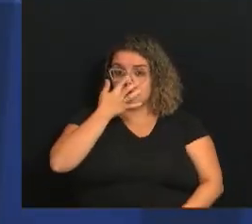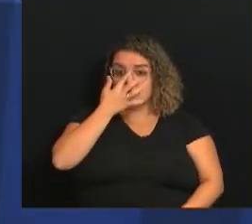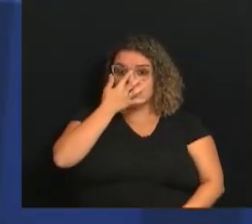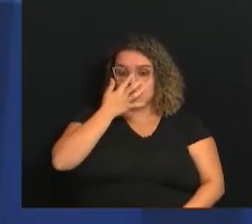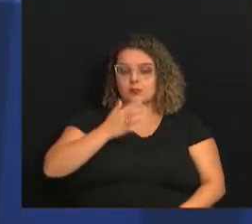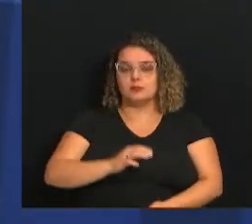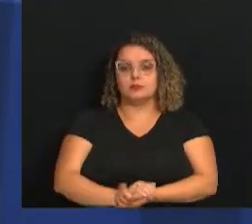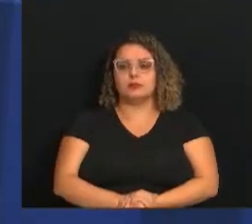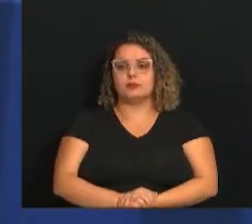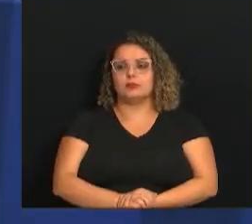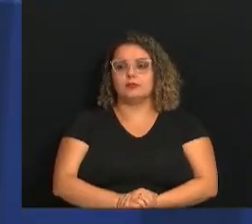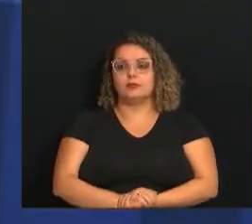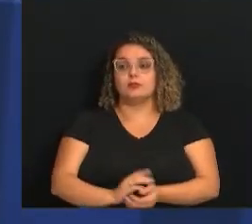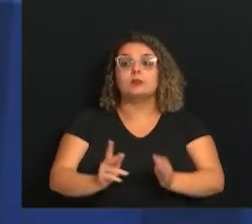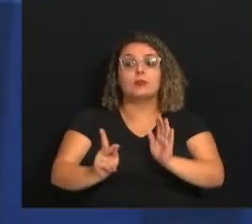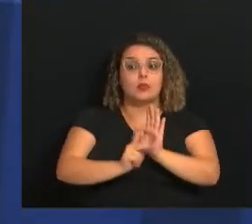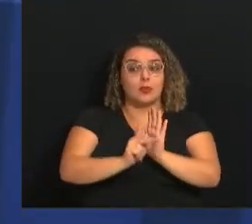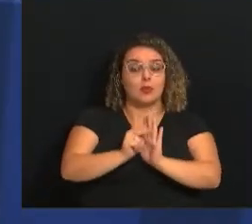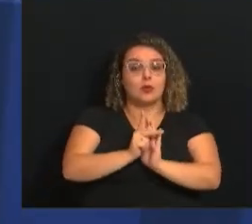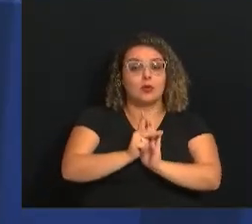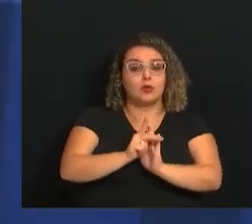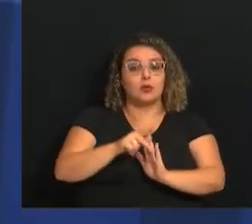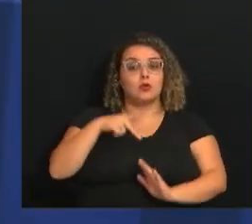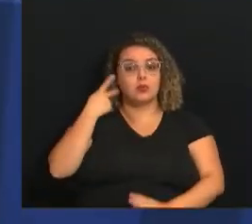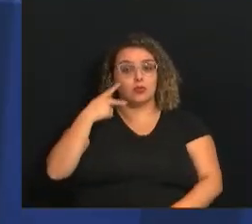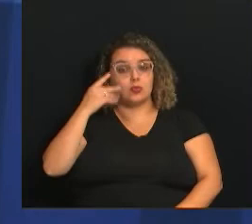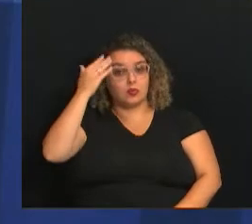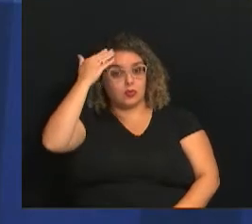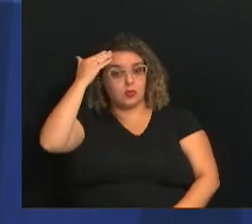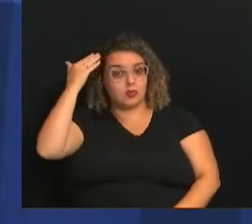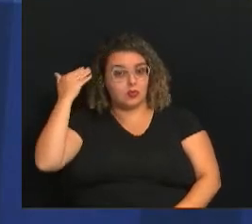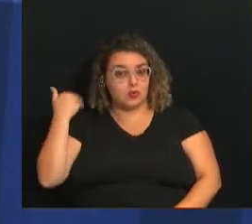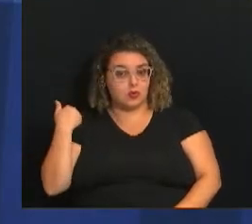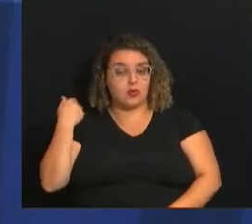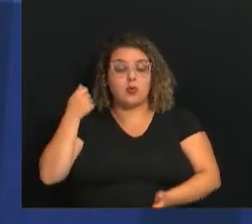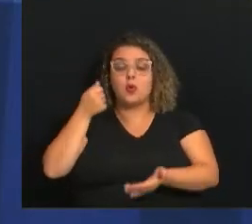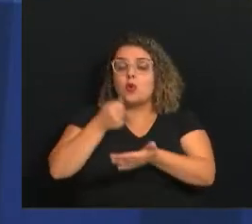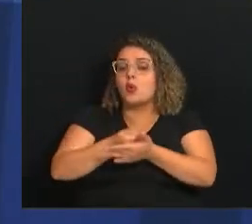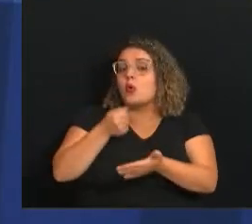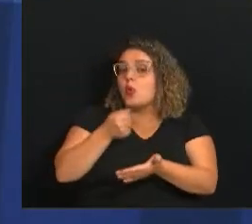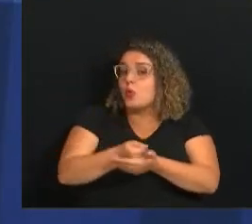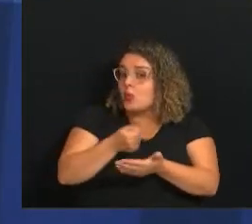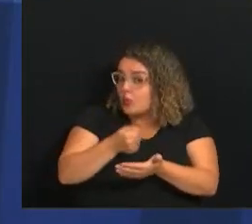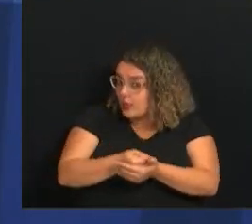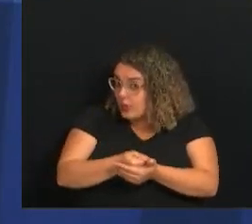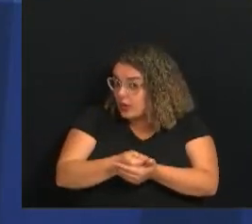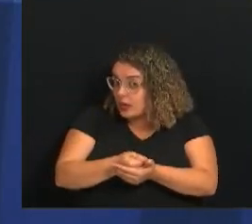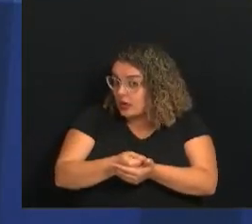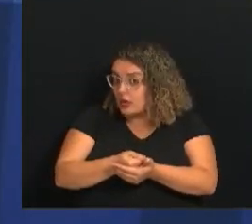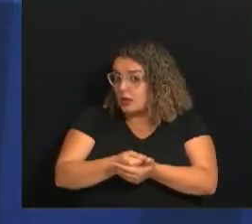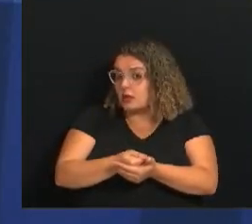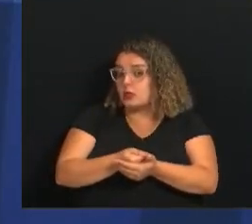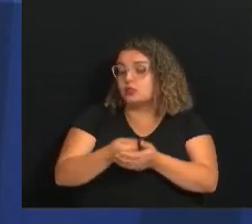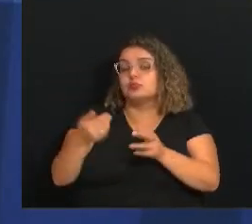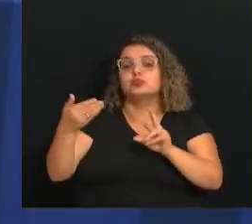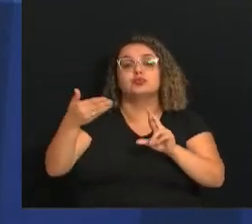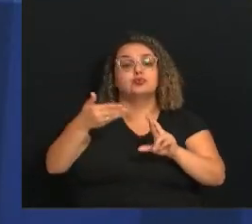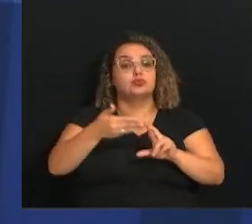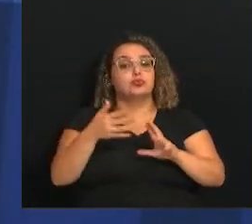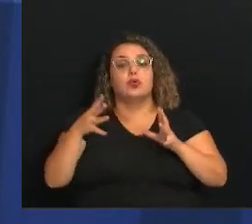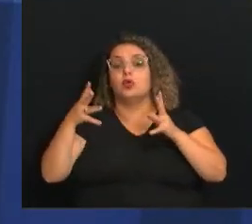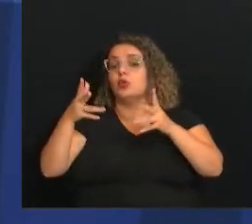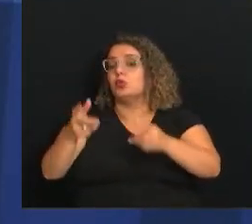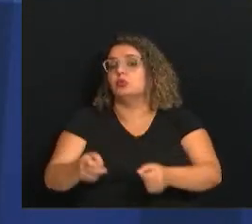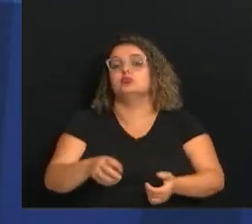O projeto da vereadora Débora Palermo, que torna obrigatória a presença de representantes de todos